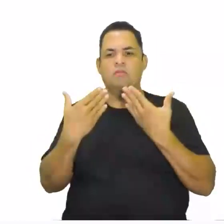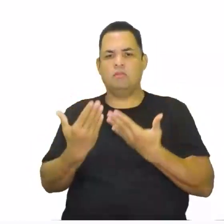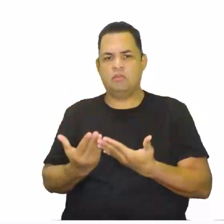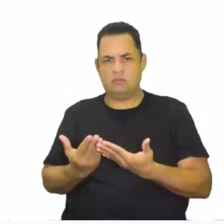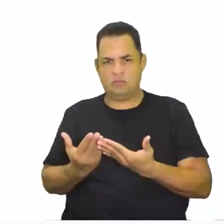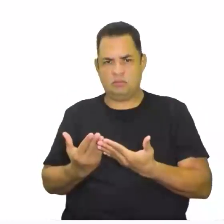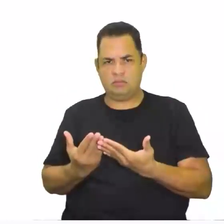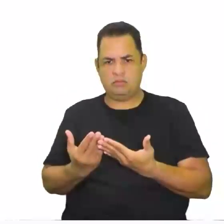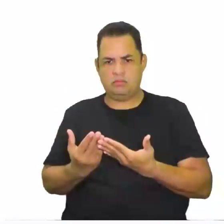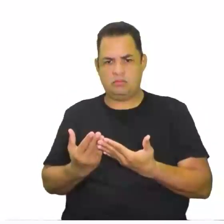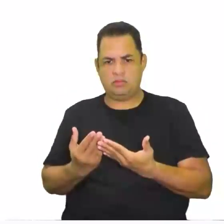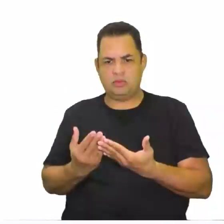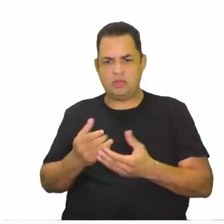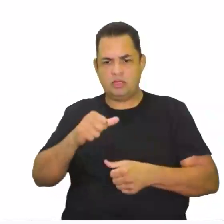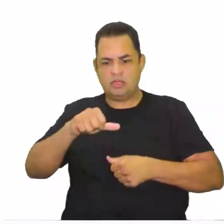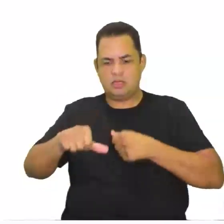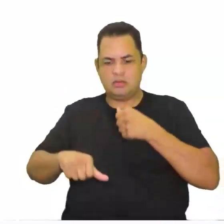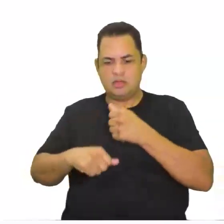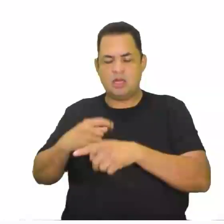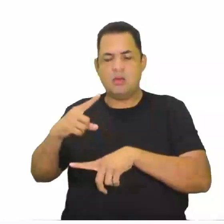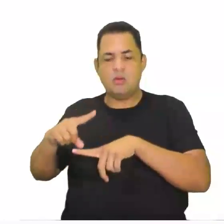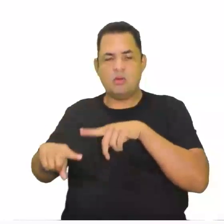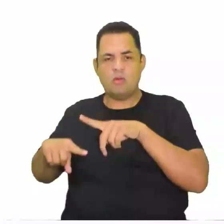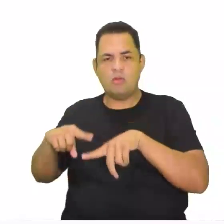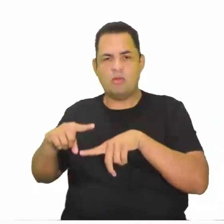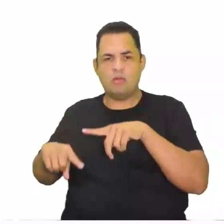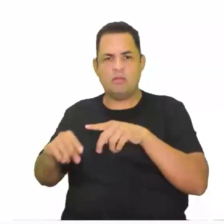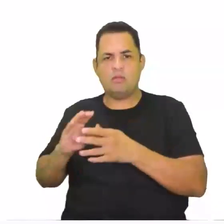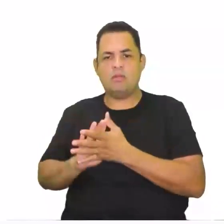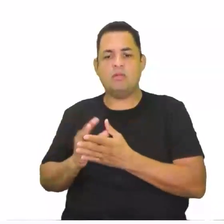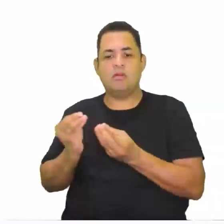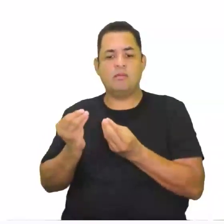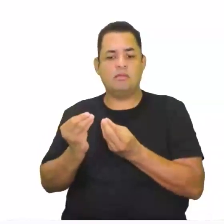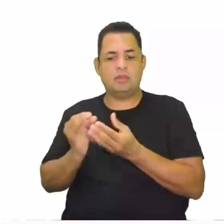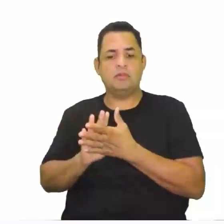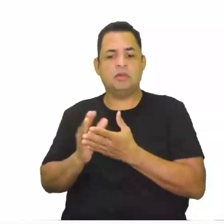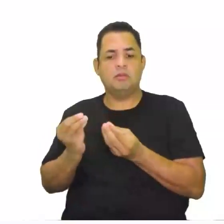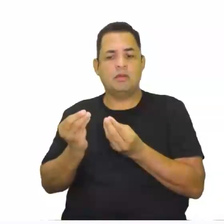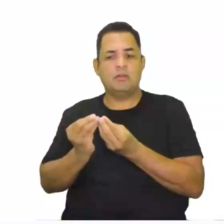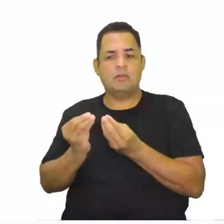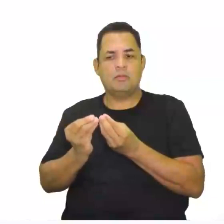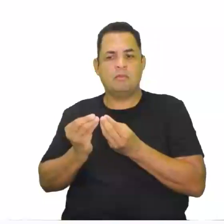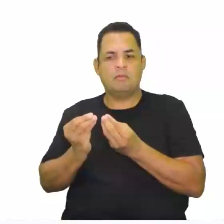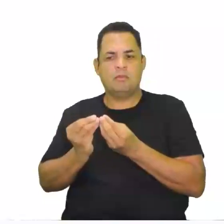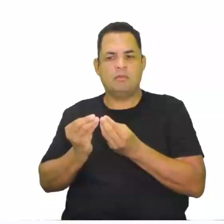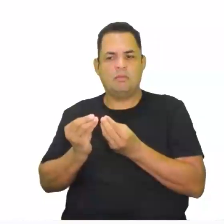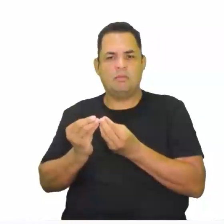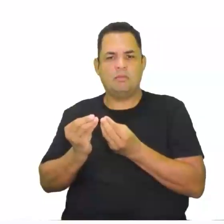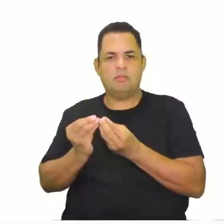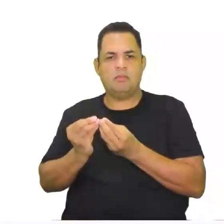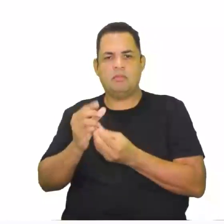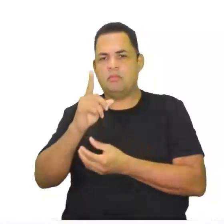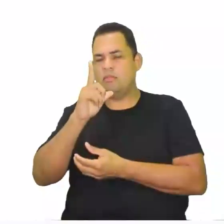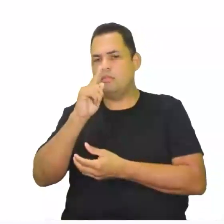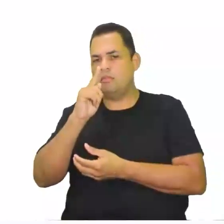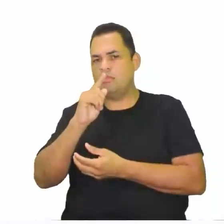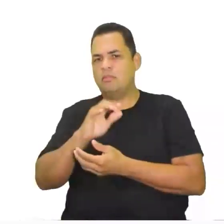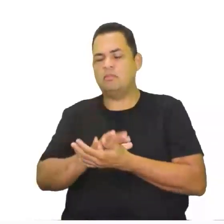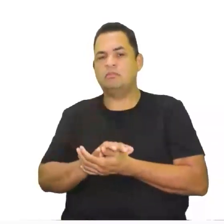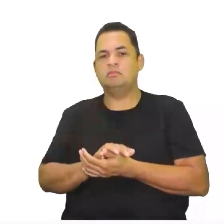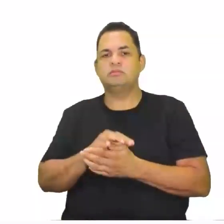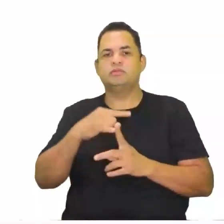vai formar lá o produto, eu vou formar também uma molécula de água. Então, se eu fosse somar